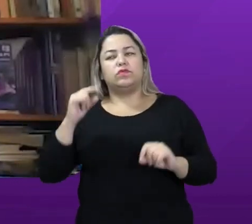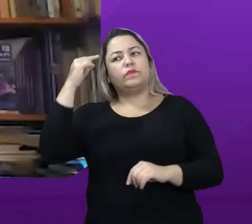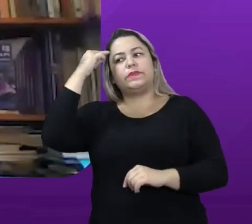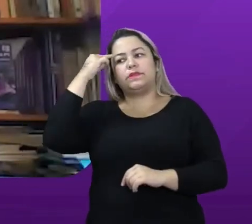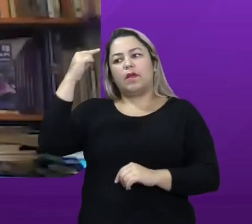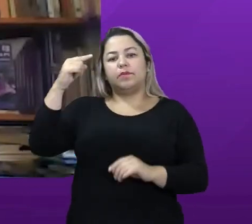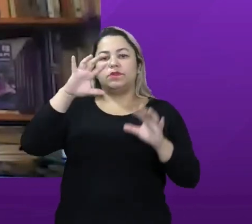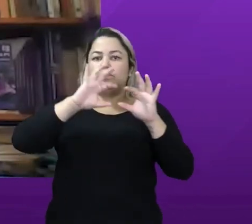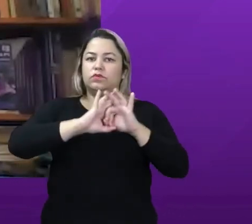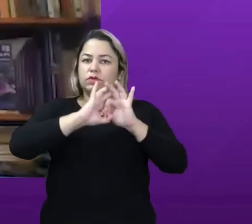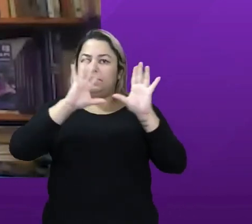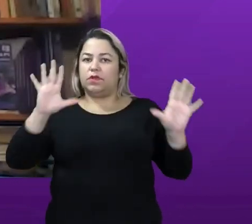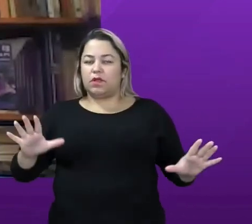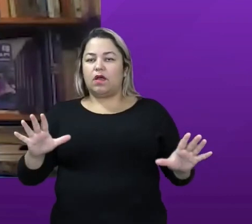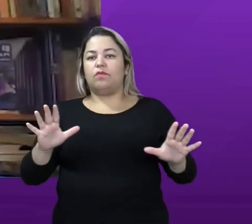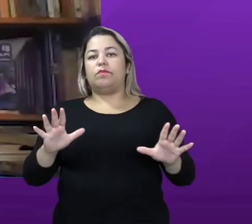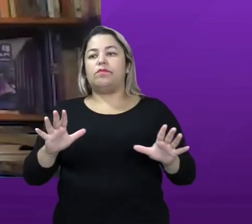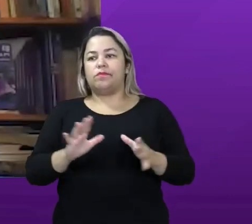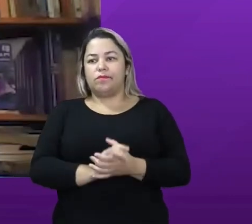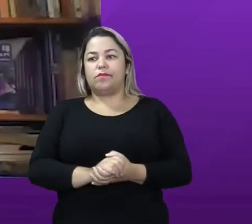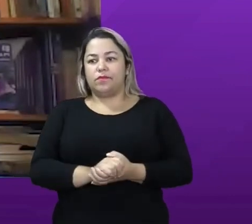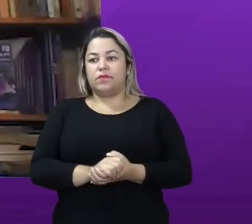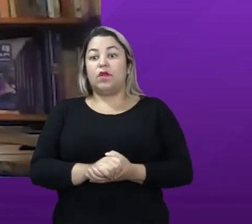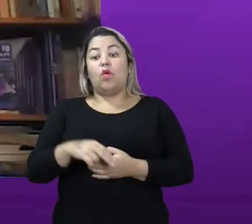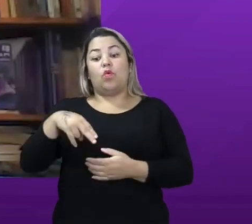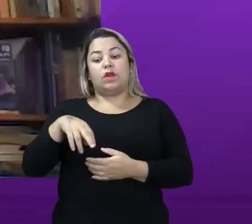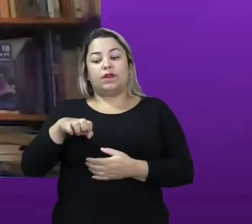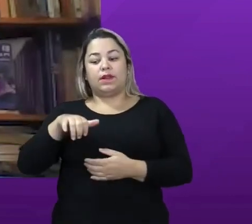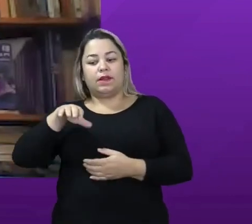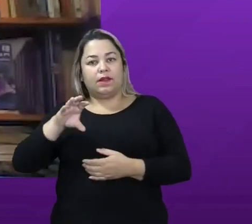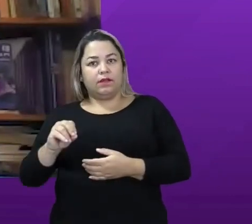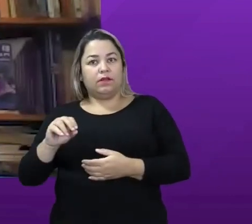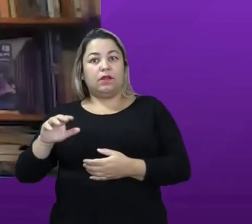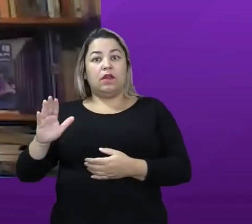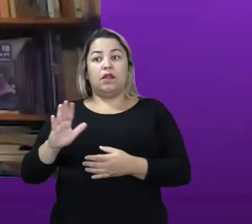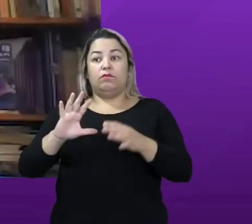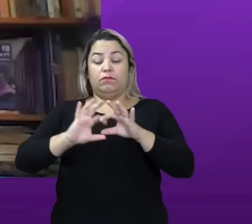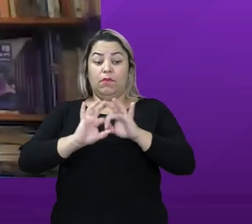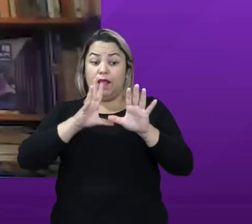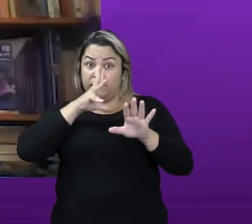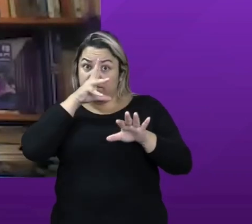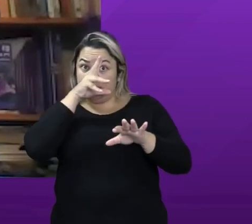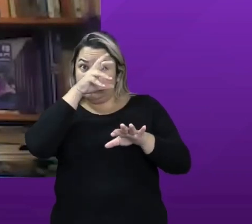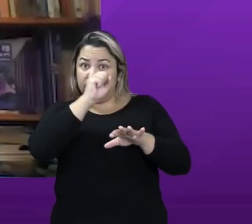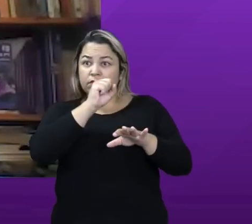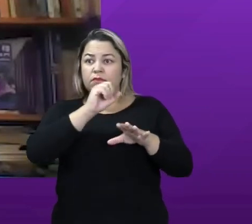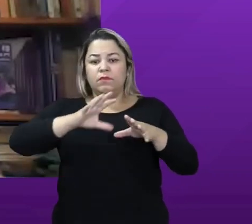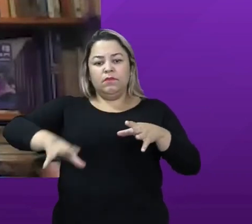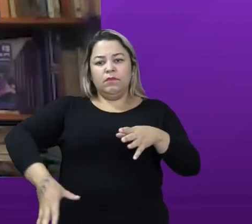pensamento liberal e depois neoliberal, mais forte ainda, que